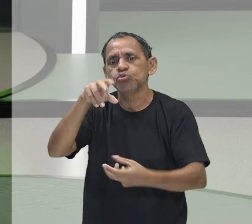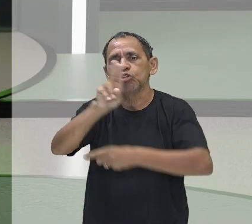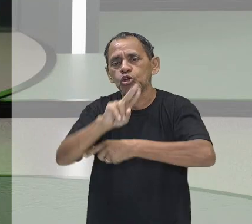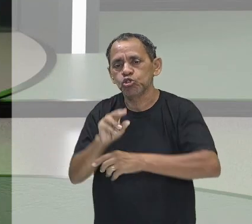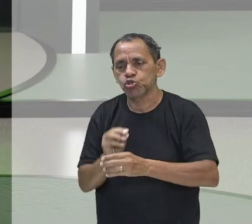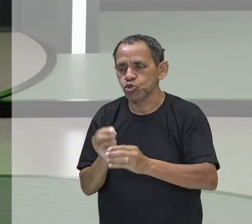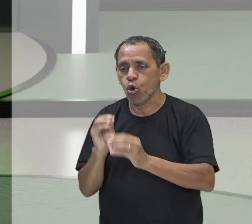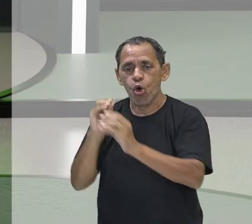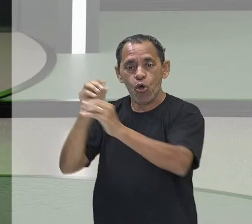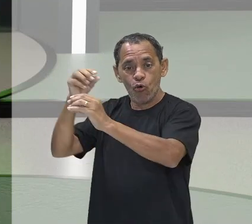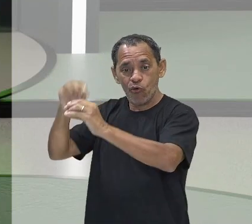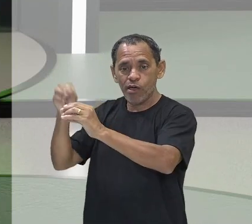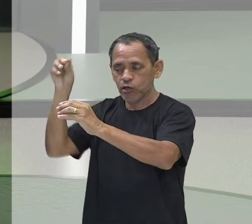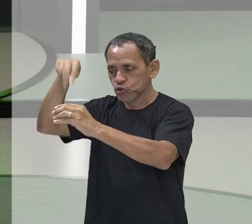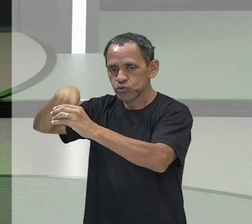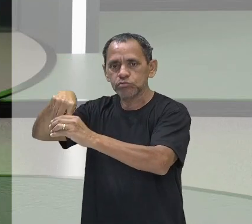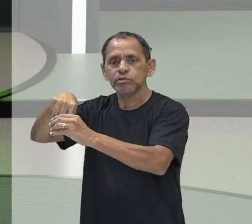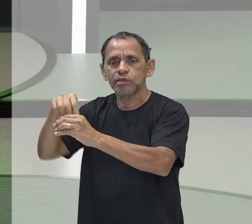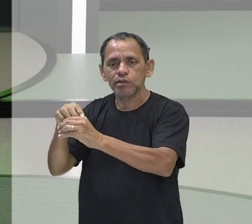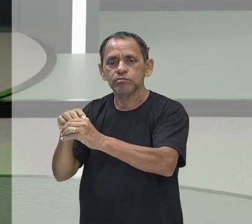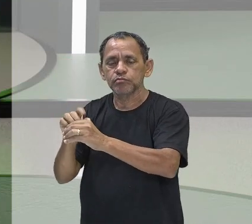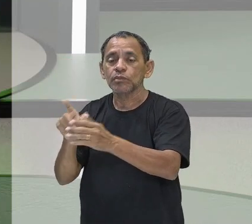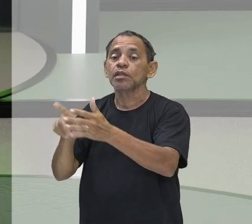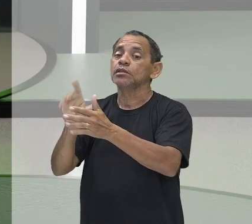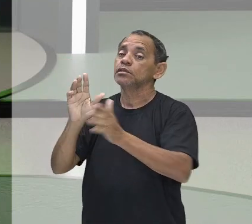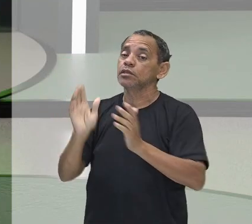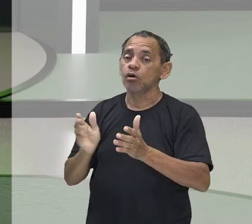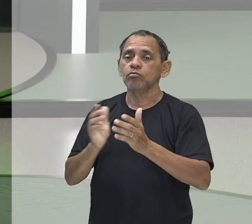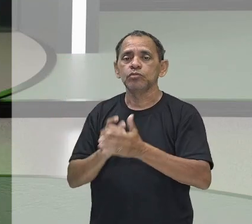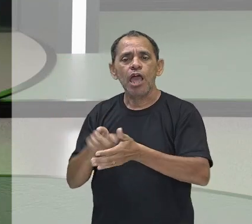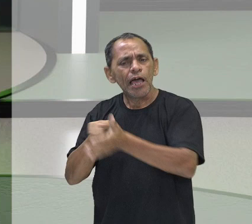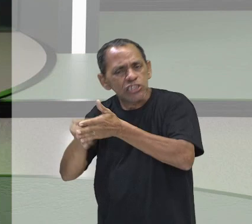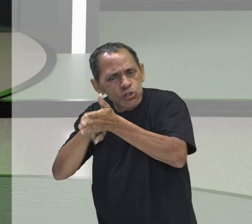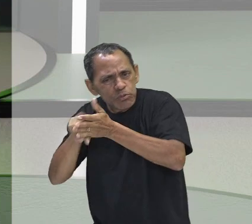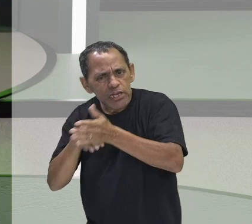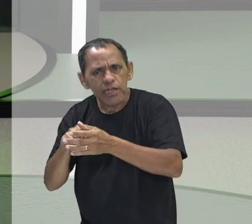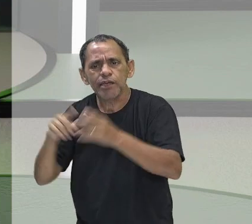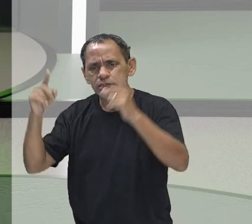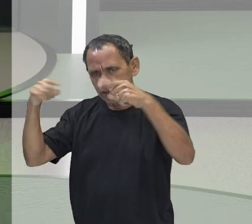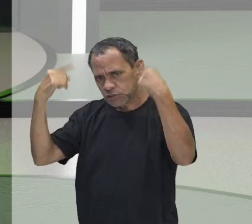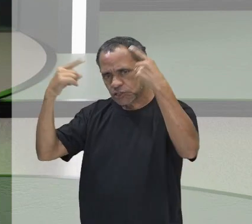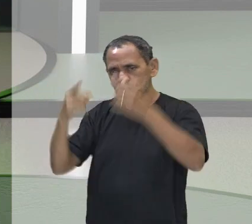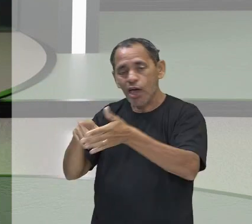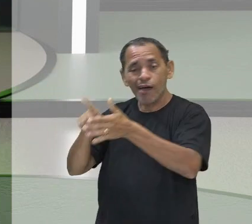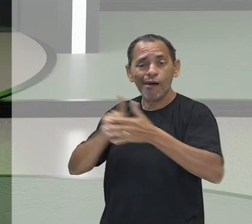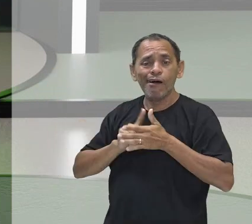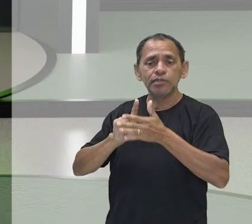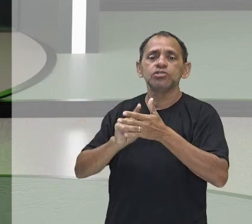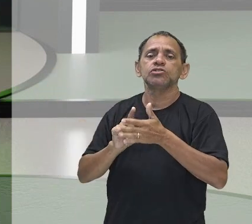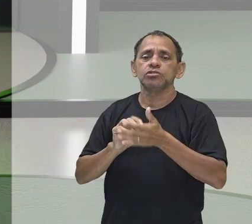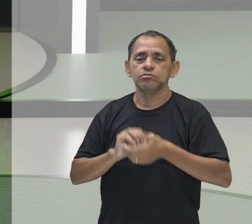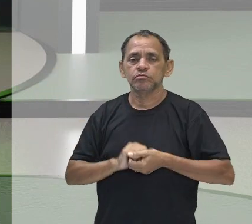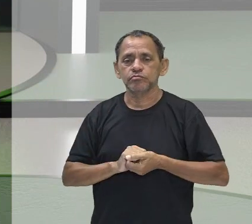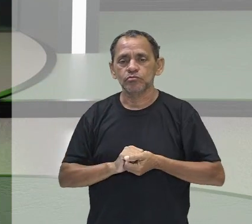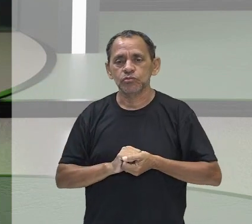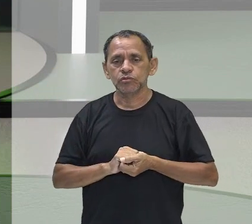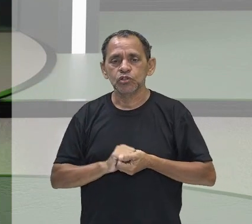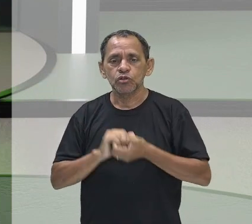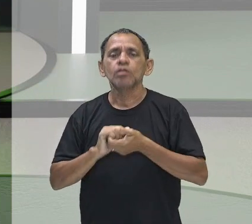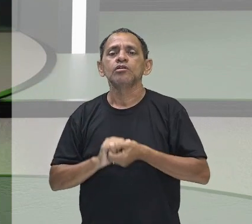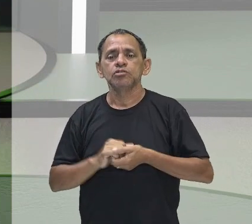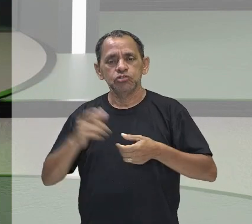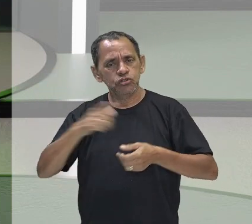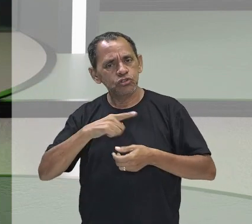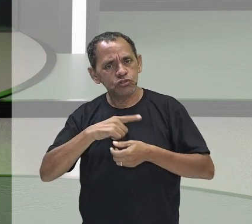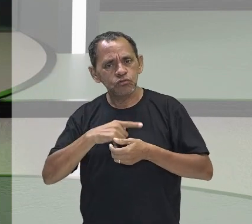o primeiro, antes da Dolly, viu? Antes de começar, de fato, o experimento com mamíferos. Utilizavam experimentos com